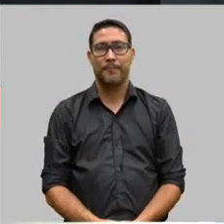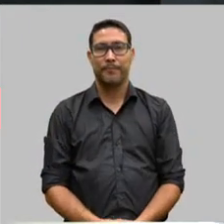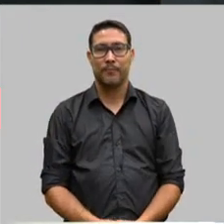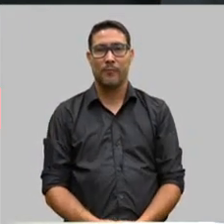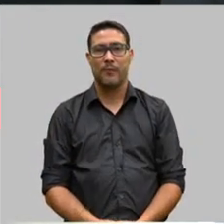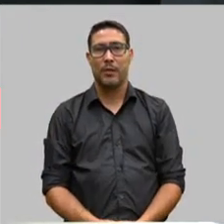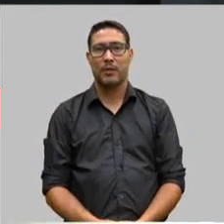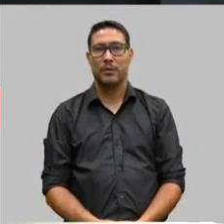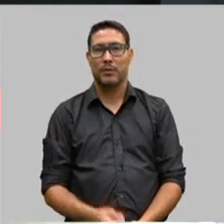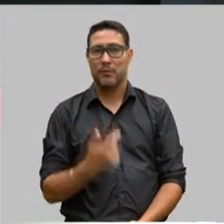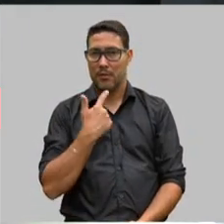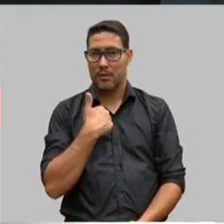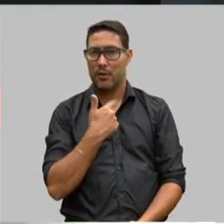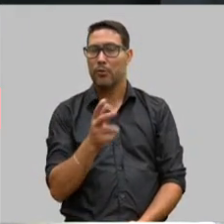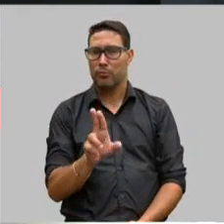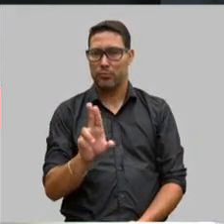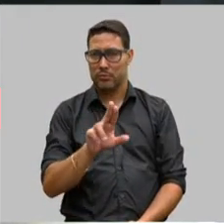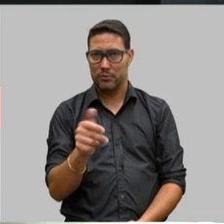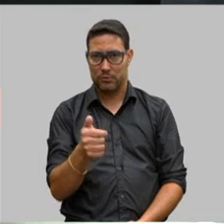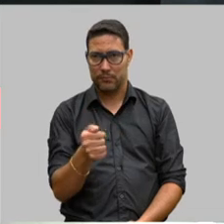Passo aqui, né?